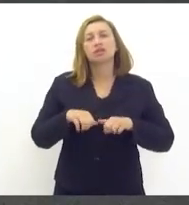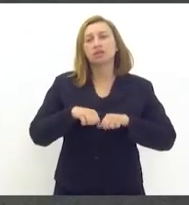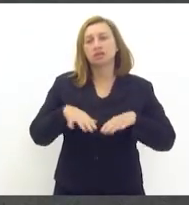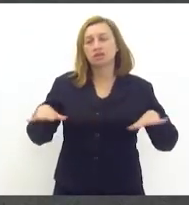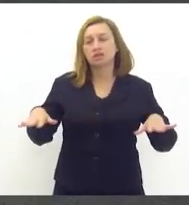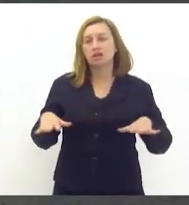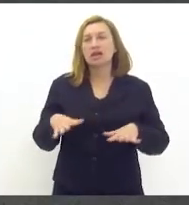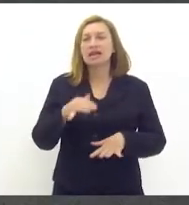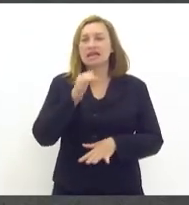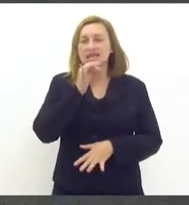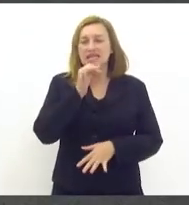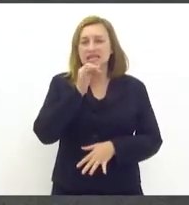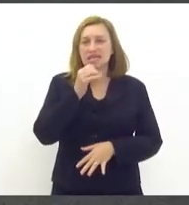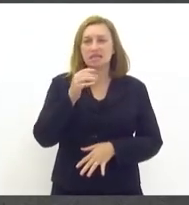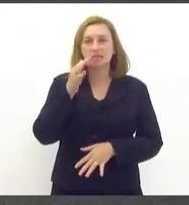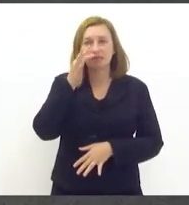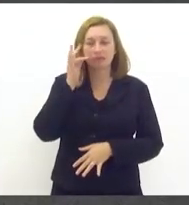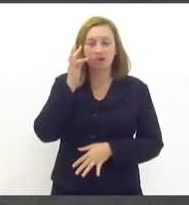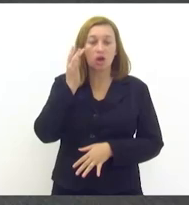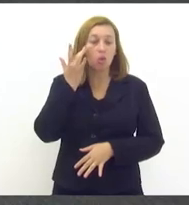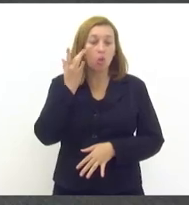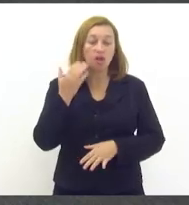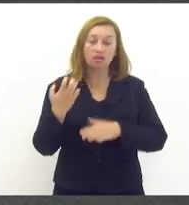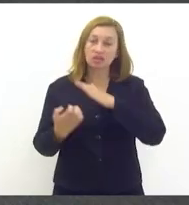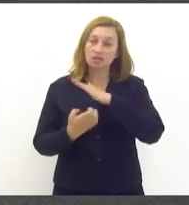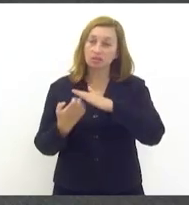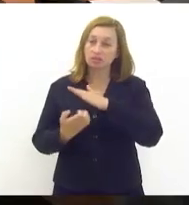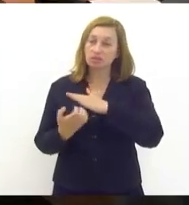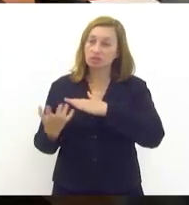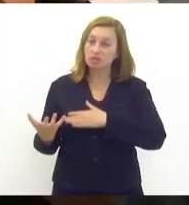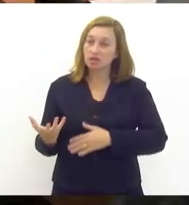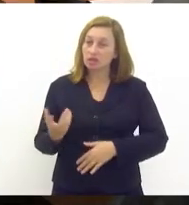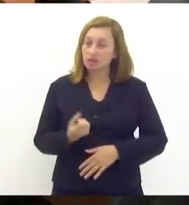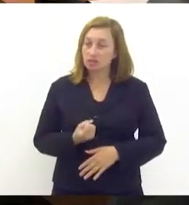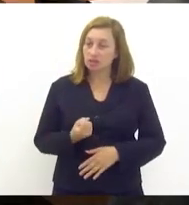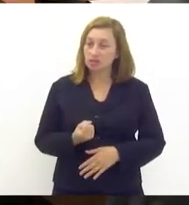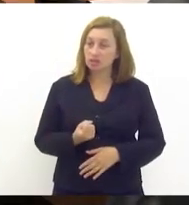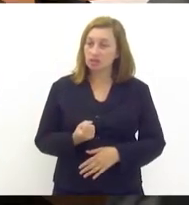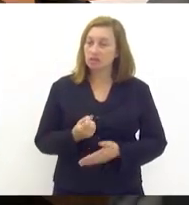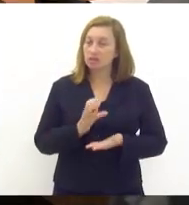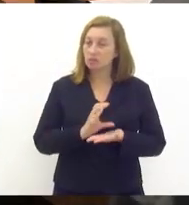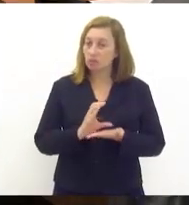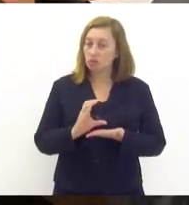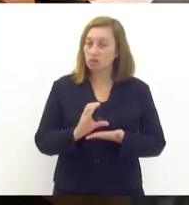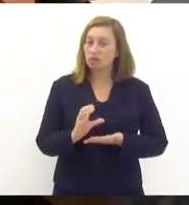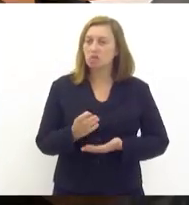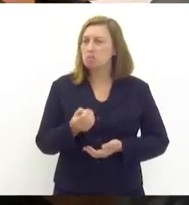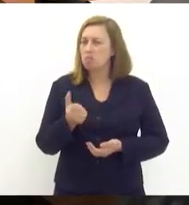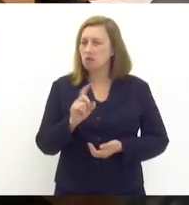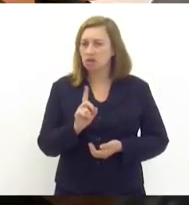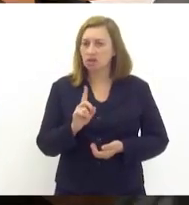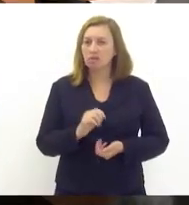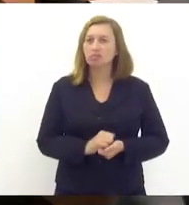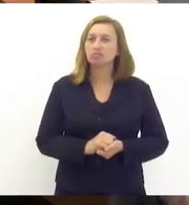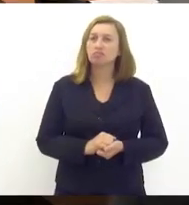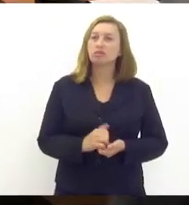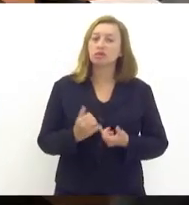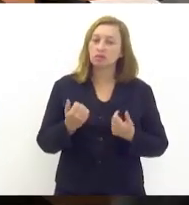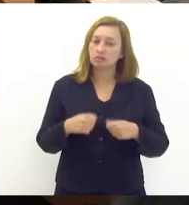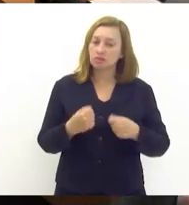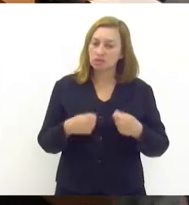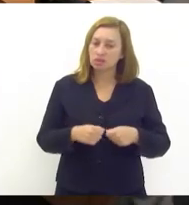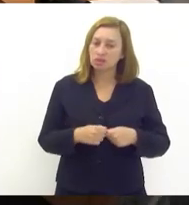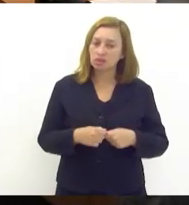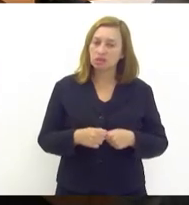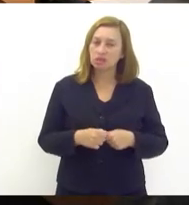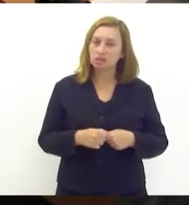eu acho que as empresas que recebem subsídios não são poucas deveriam ter uma